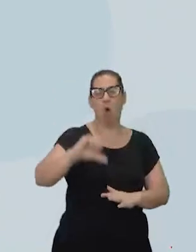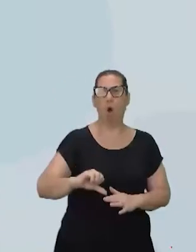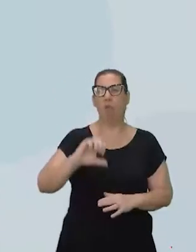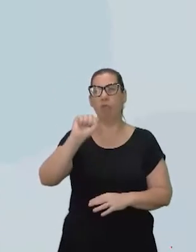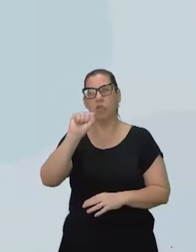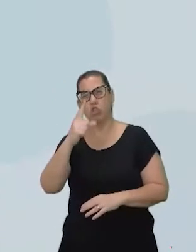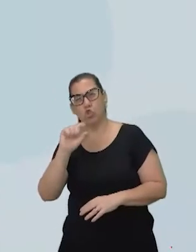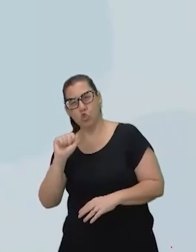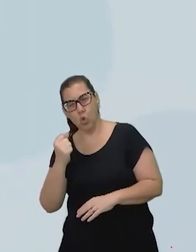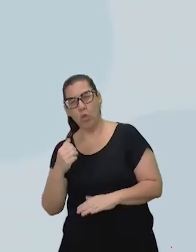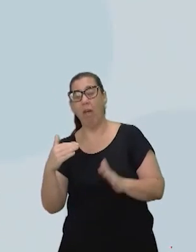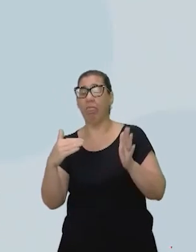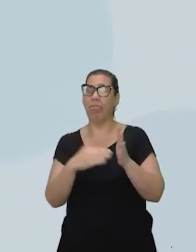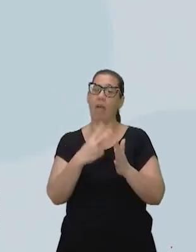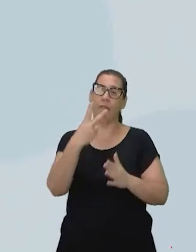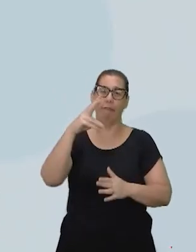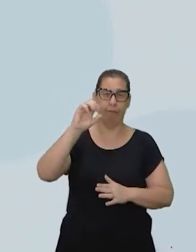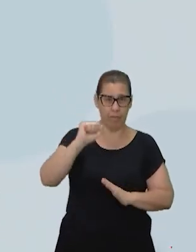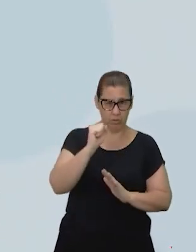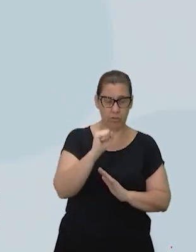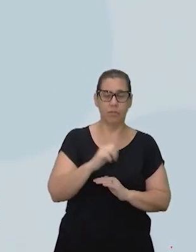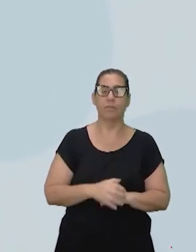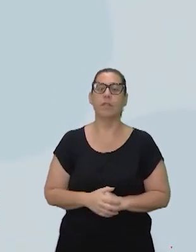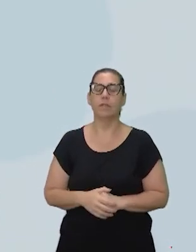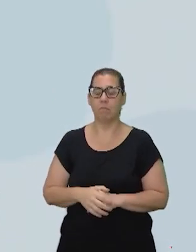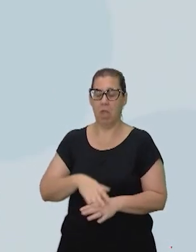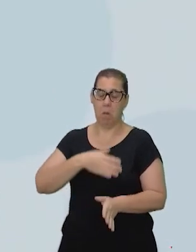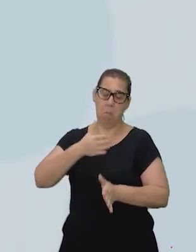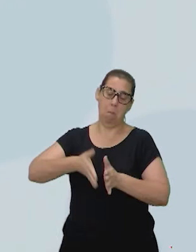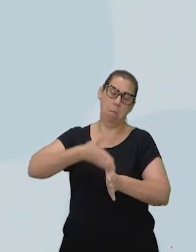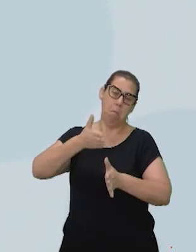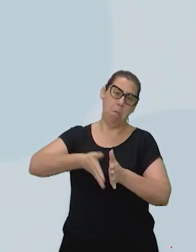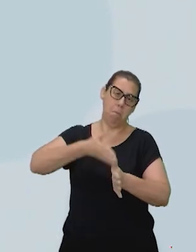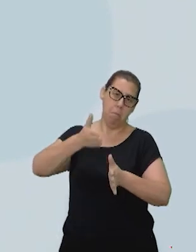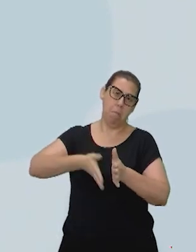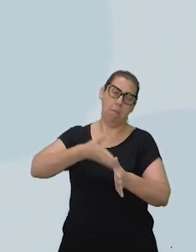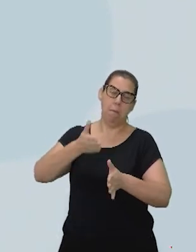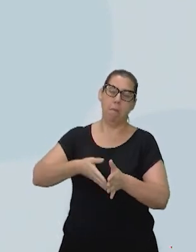e até no século XX também, as locomotivas a vapor.